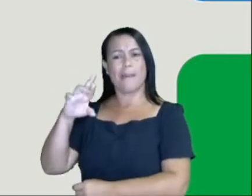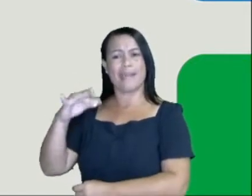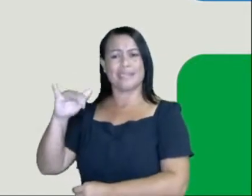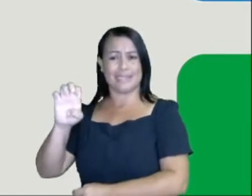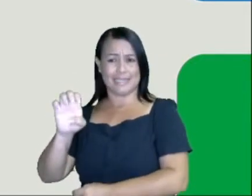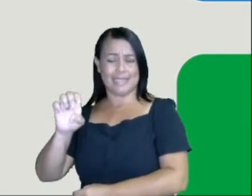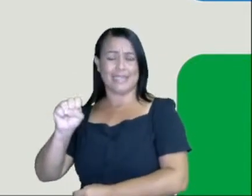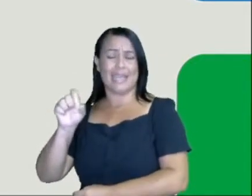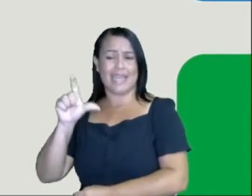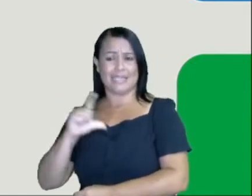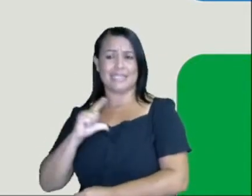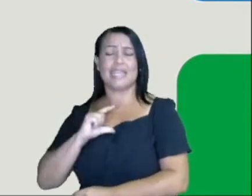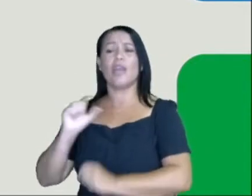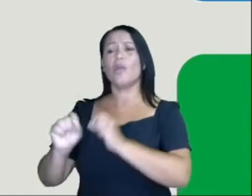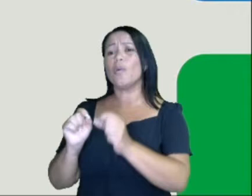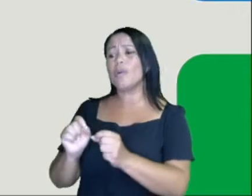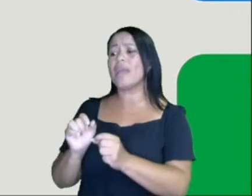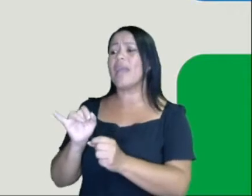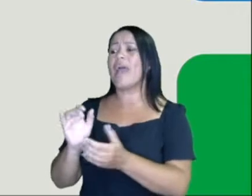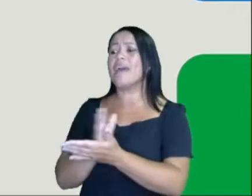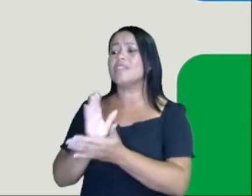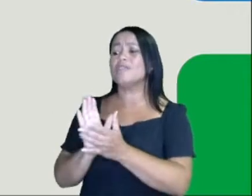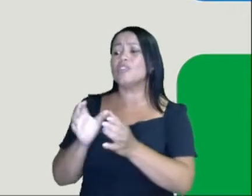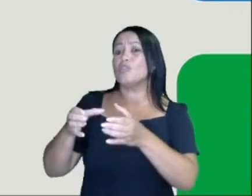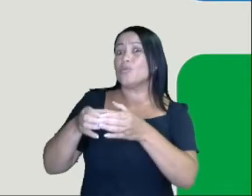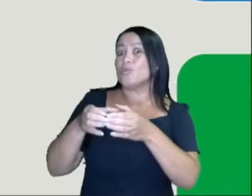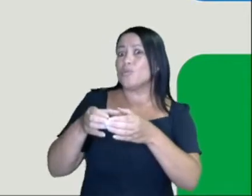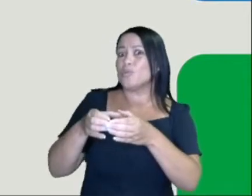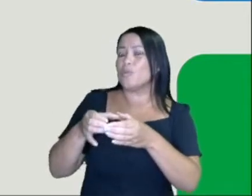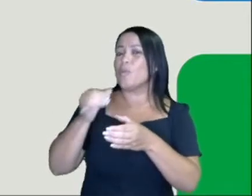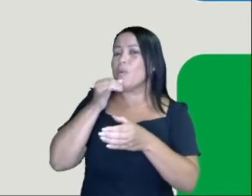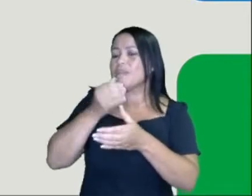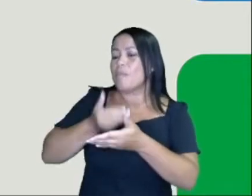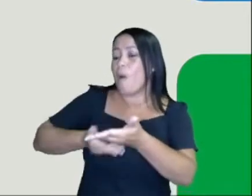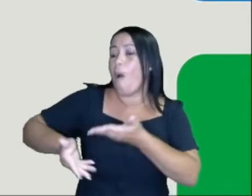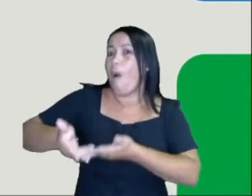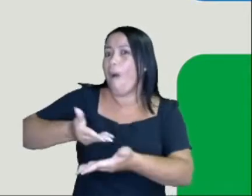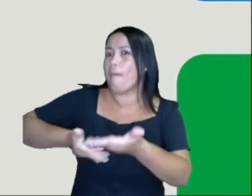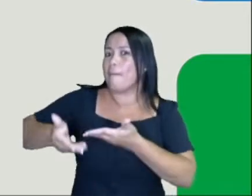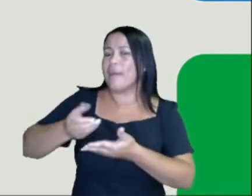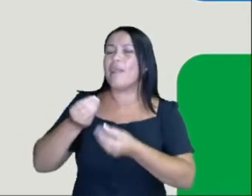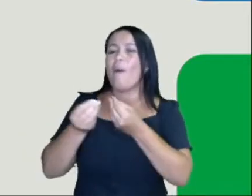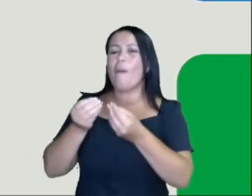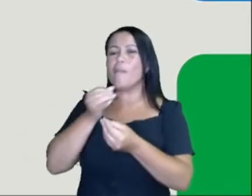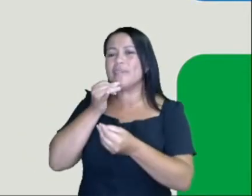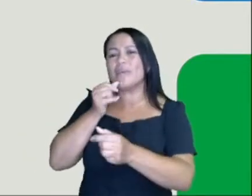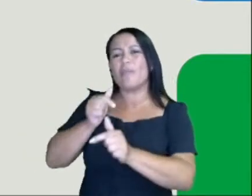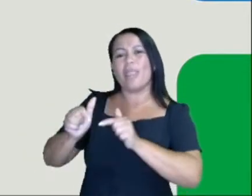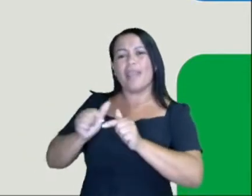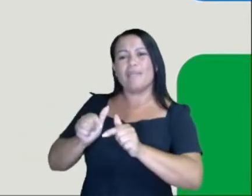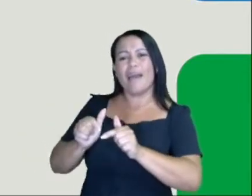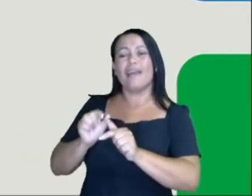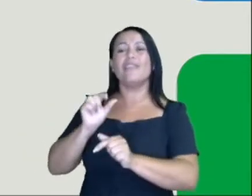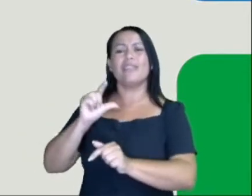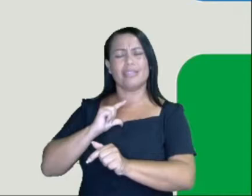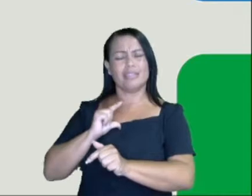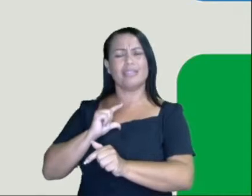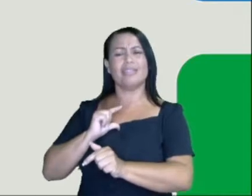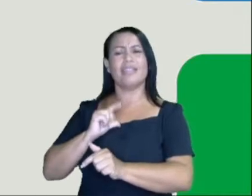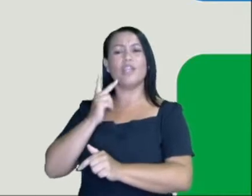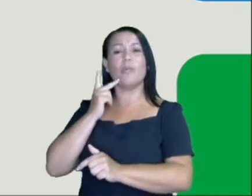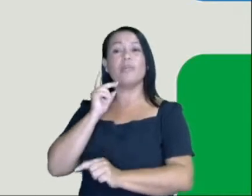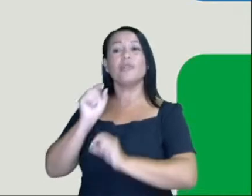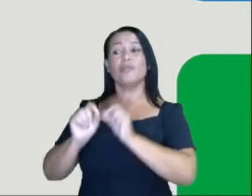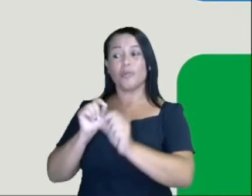fisicamente separados, e cooperam entre si por meio da divisão de trabalho. Geralmente existe